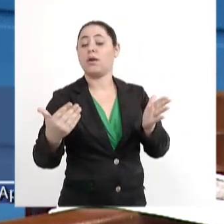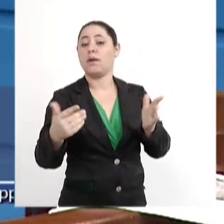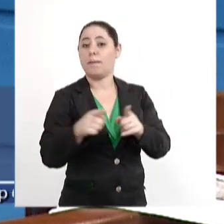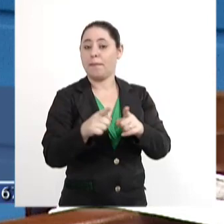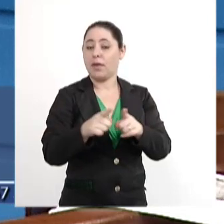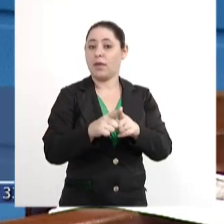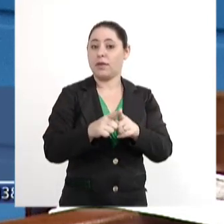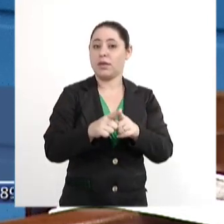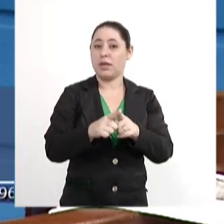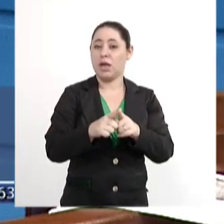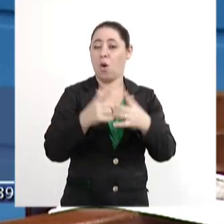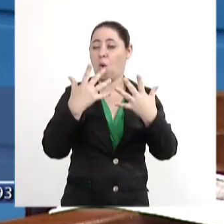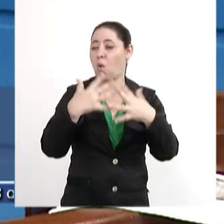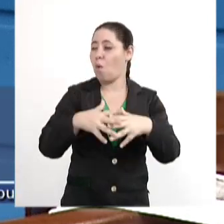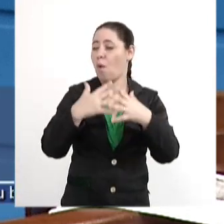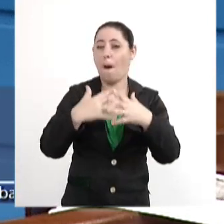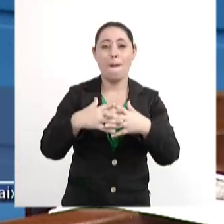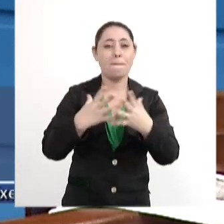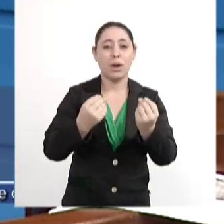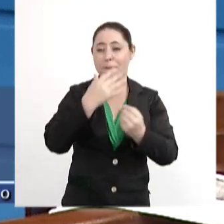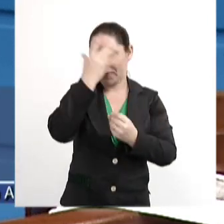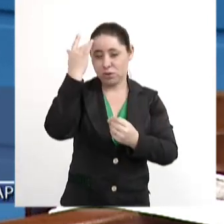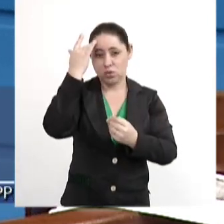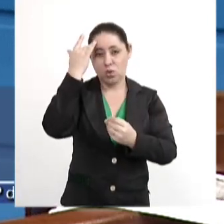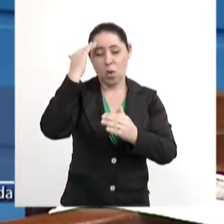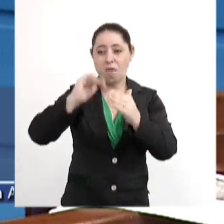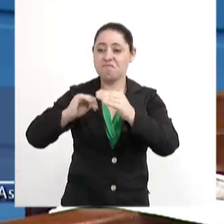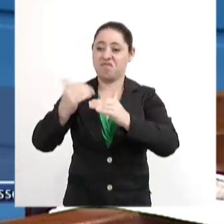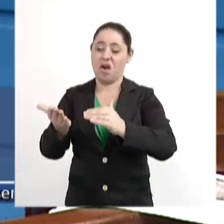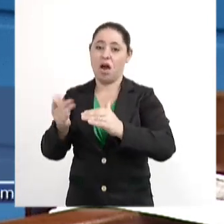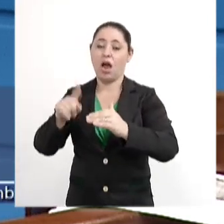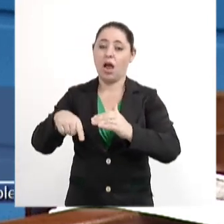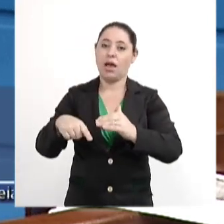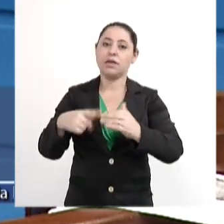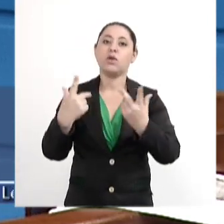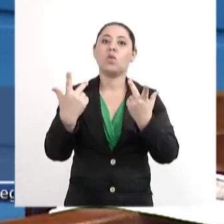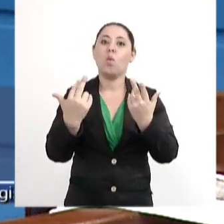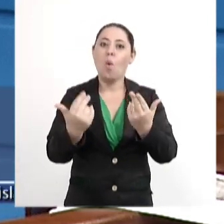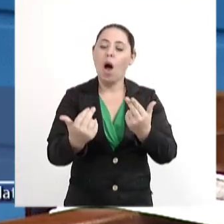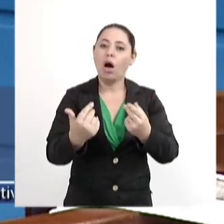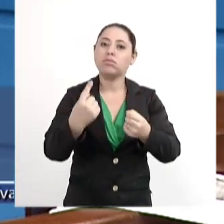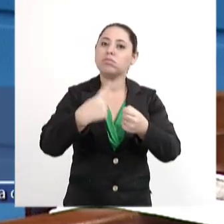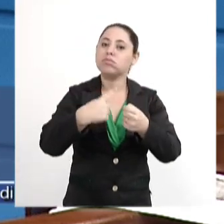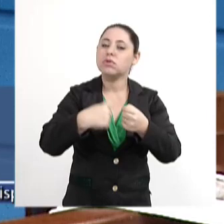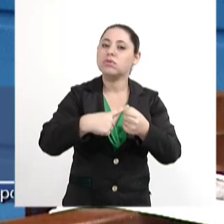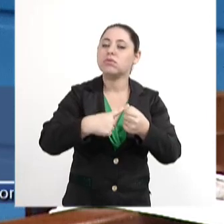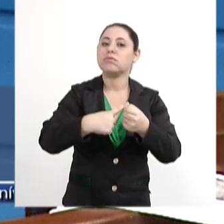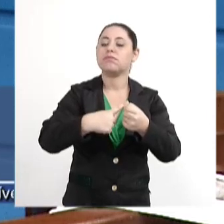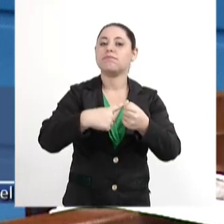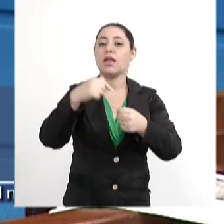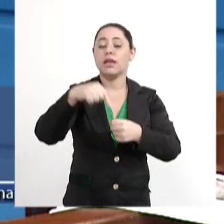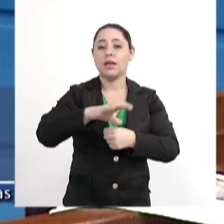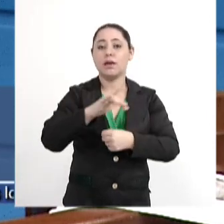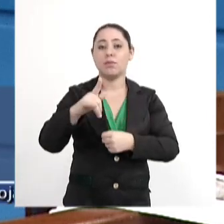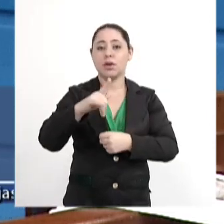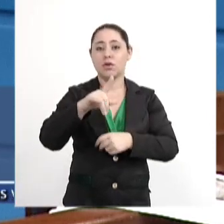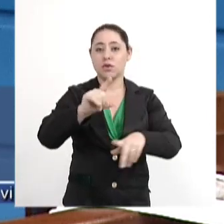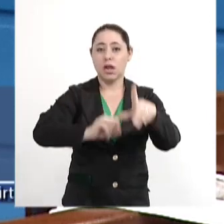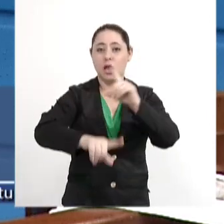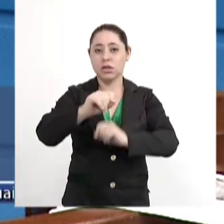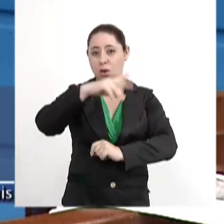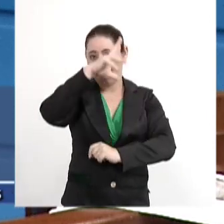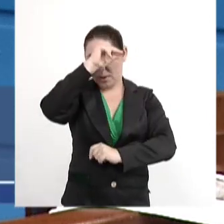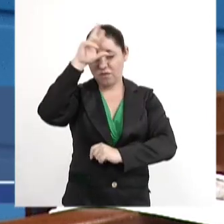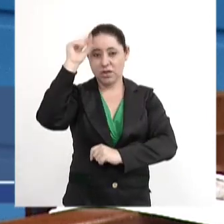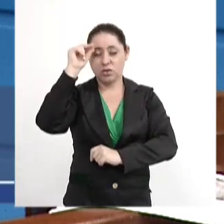Tumultuado, deixou muita gente de fora, e também no município esse processo tumultuado que